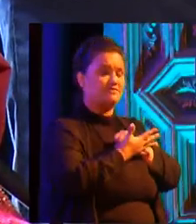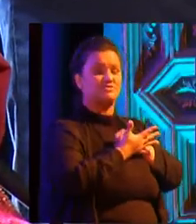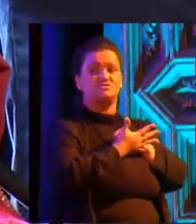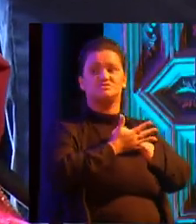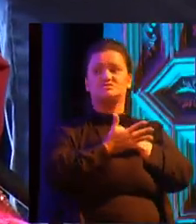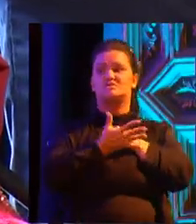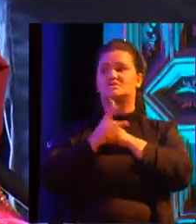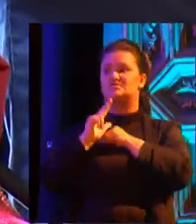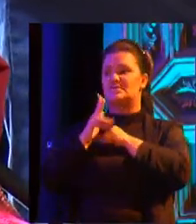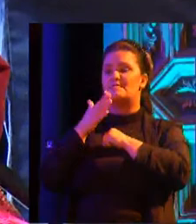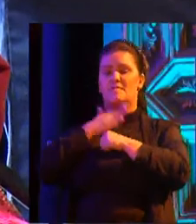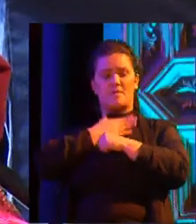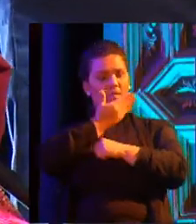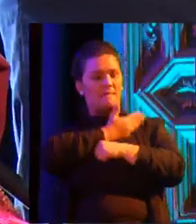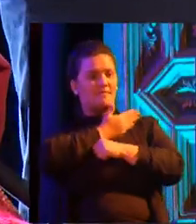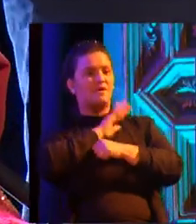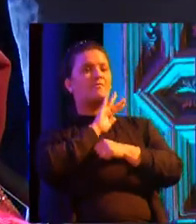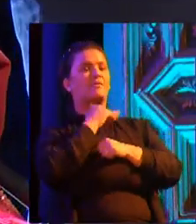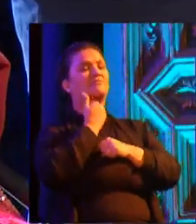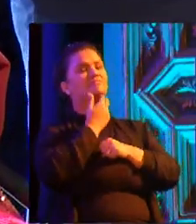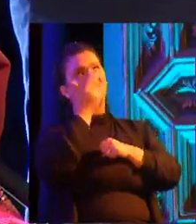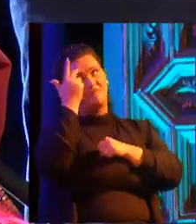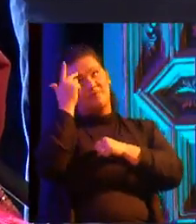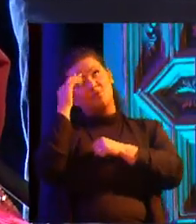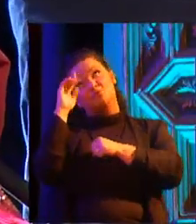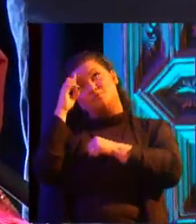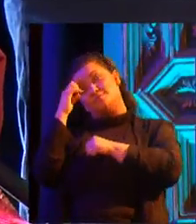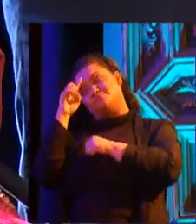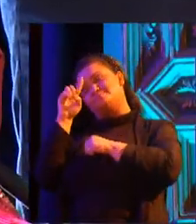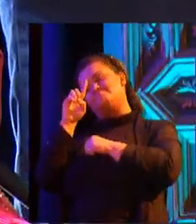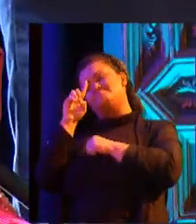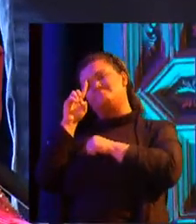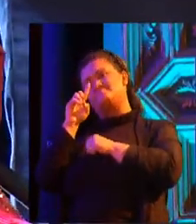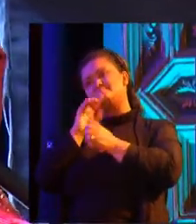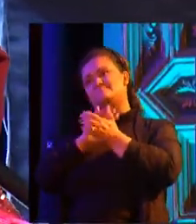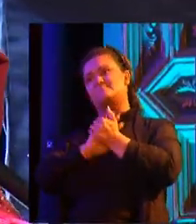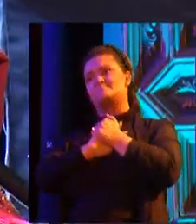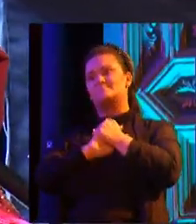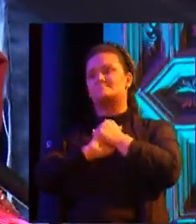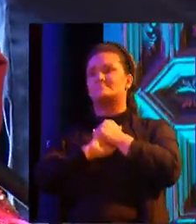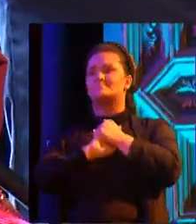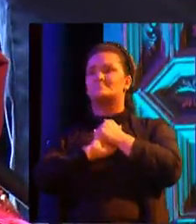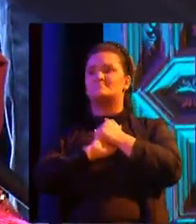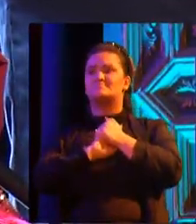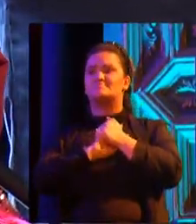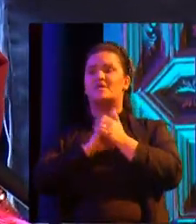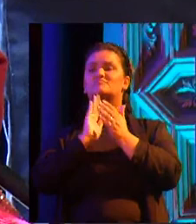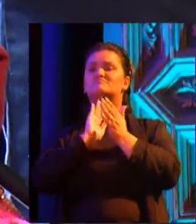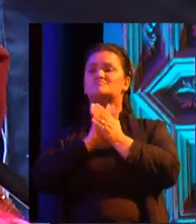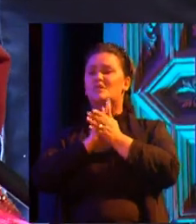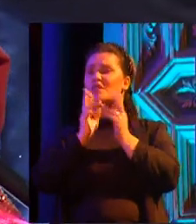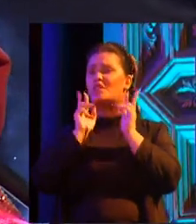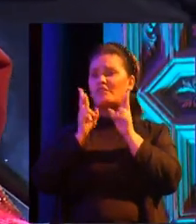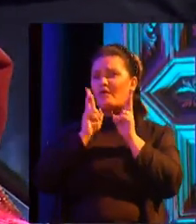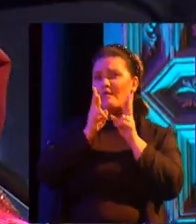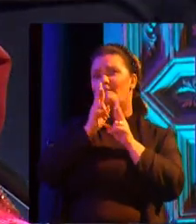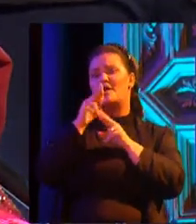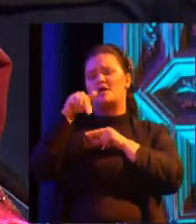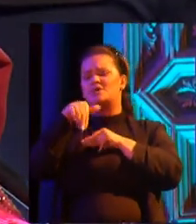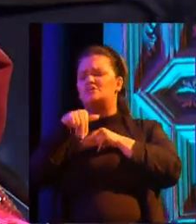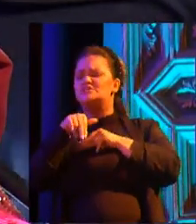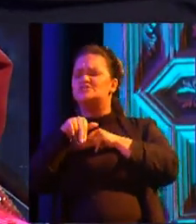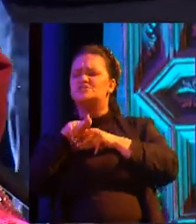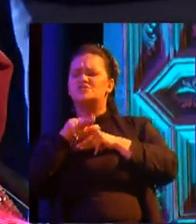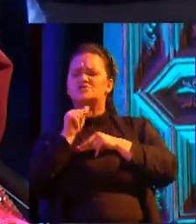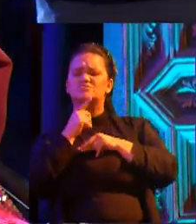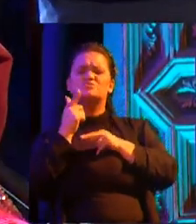se foi, eu dizia, meu Deus, de logo que o Nilson saia logo disso, que o Nilson fique bom, que